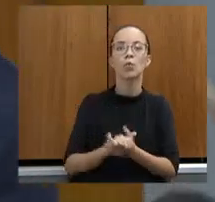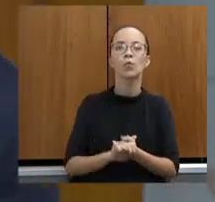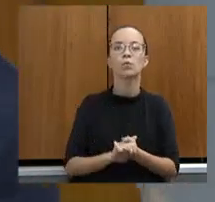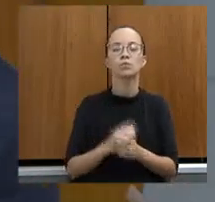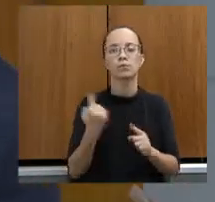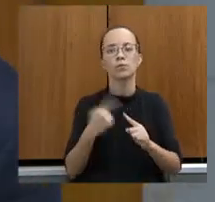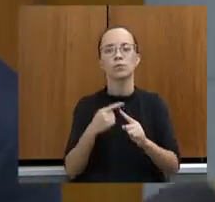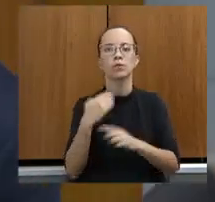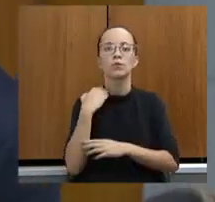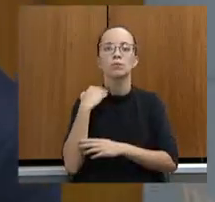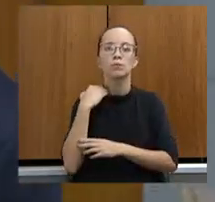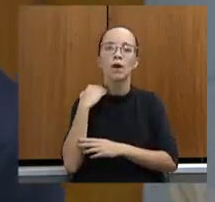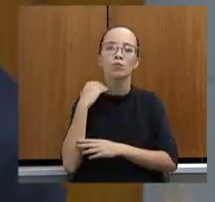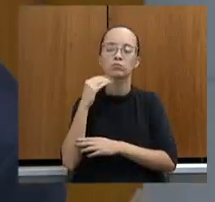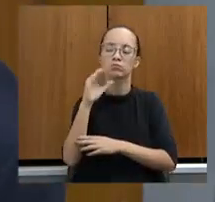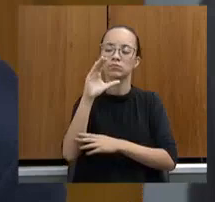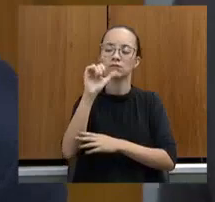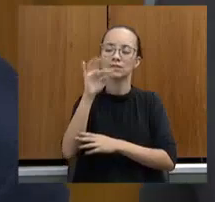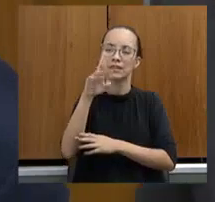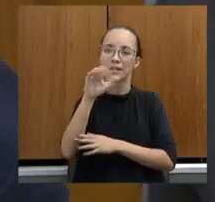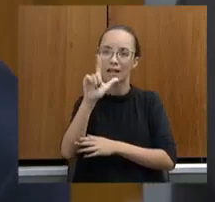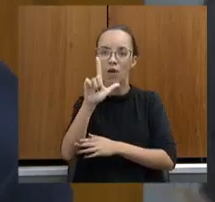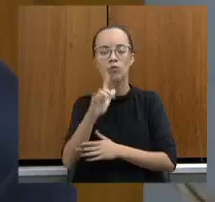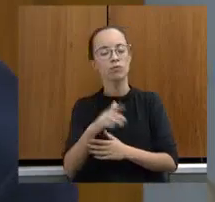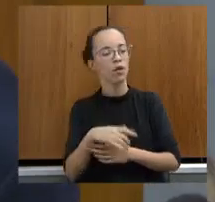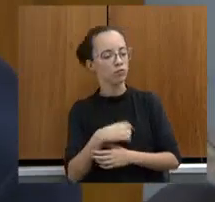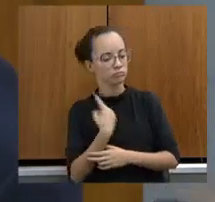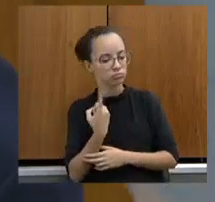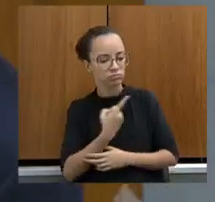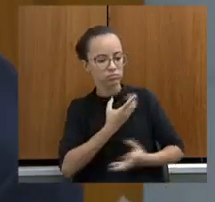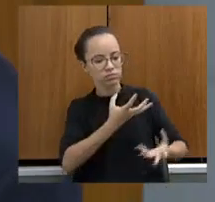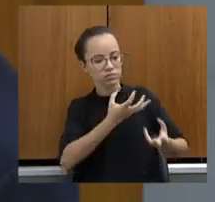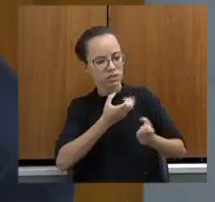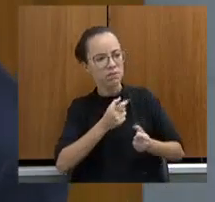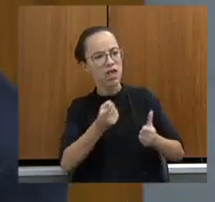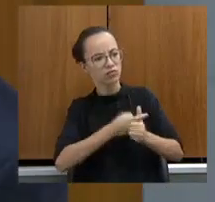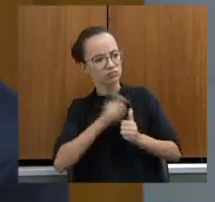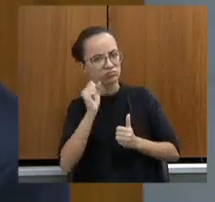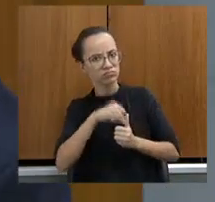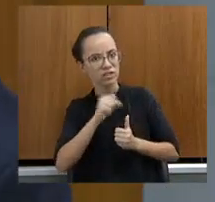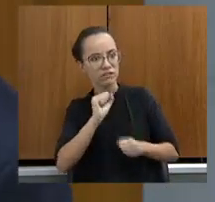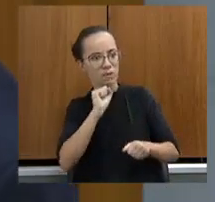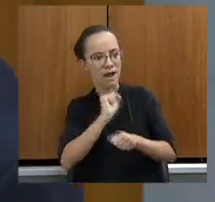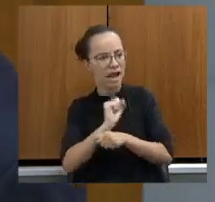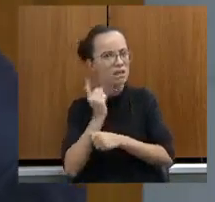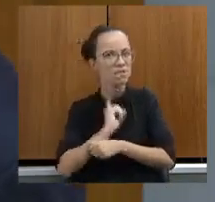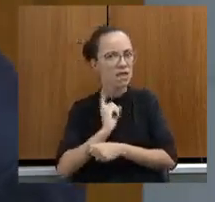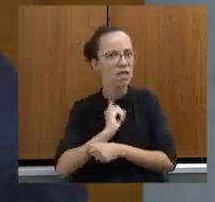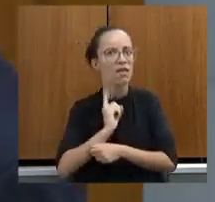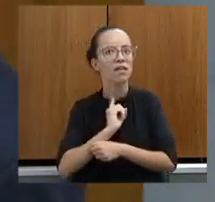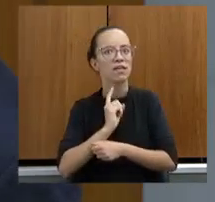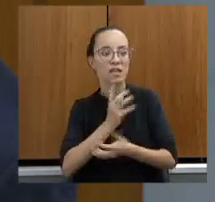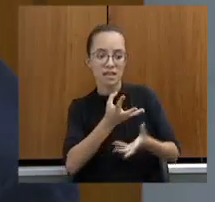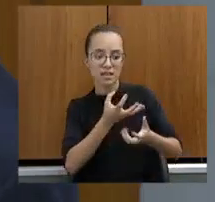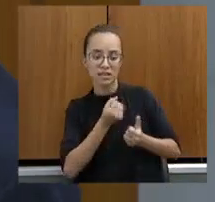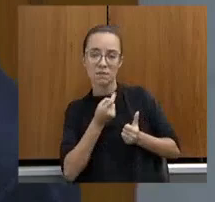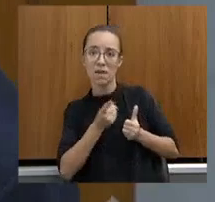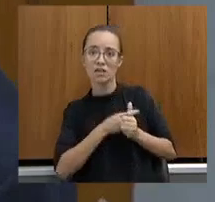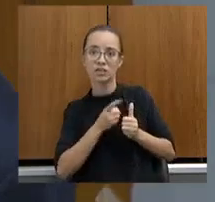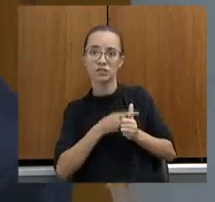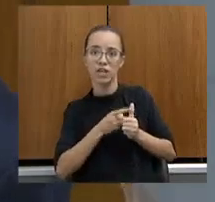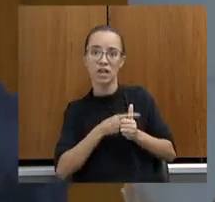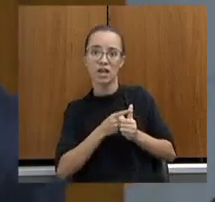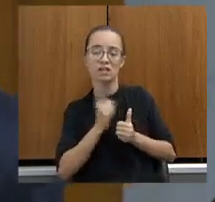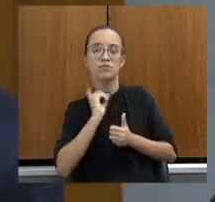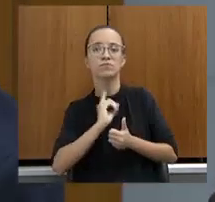banco central a todo momento falava nós vamos receber a dívida e não vou parar Minas Gerais porque se recebe a dívida para